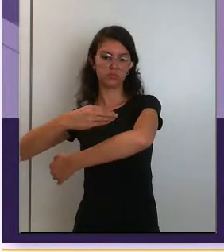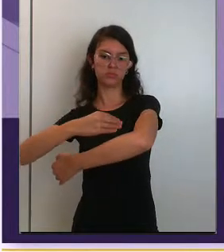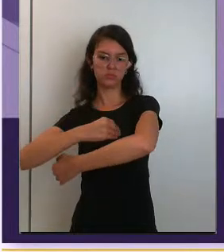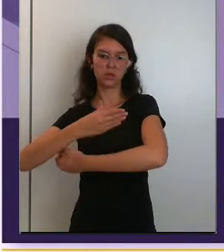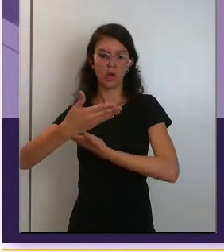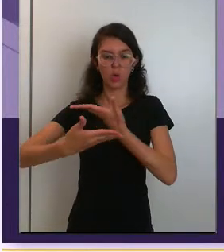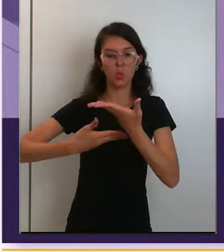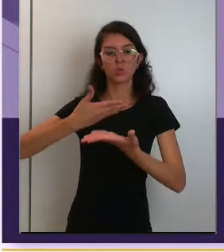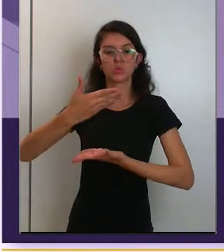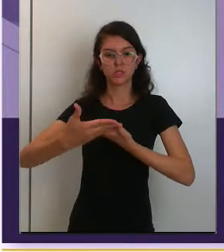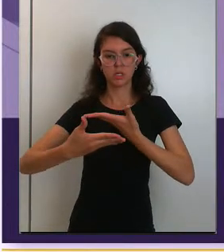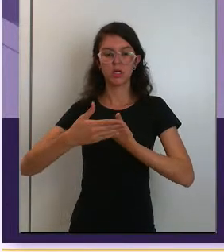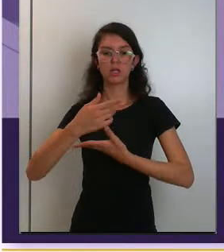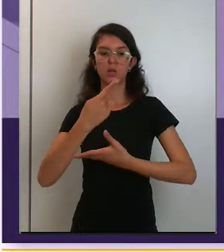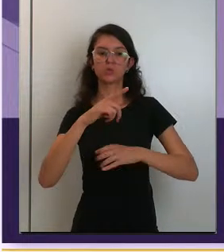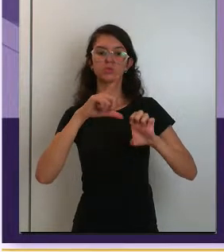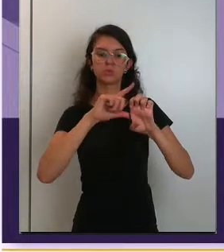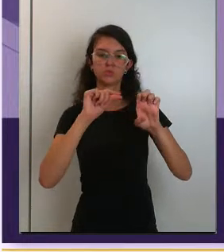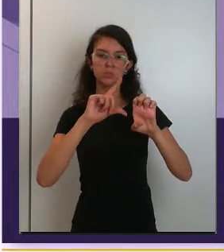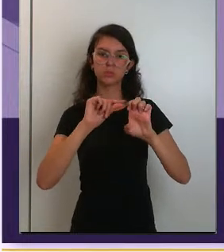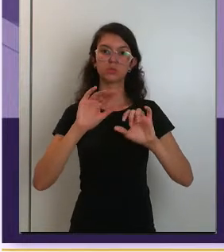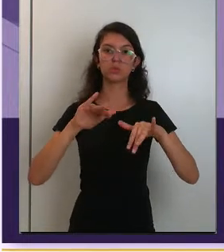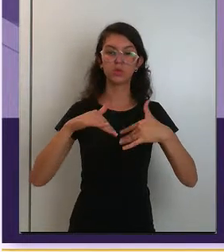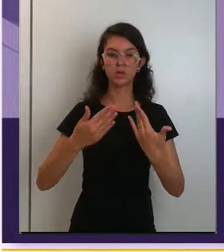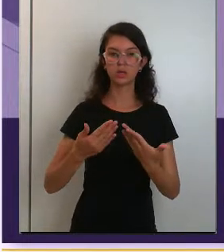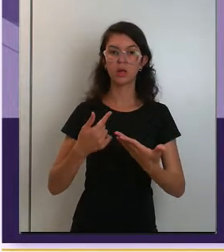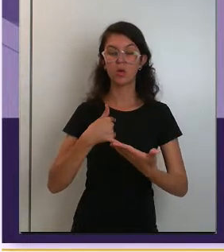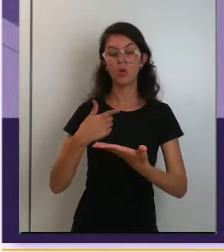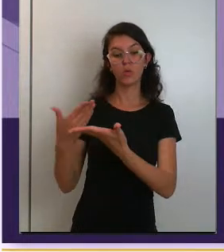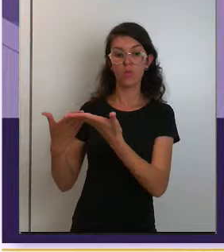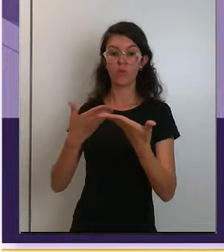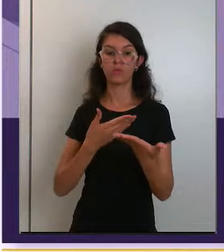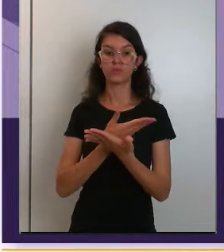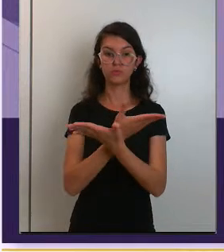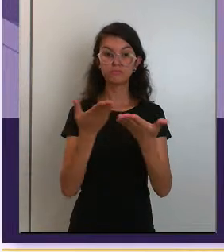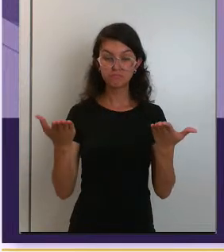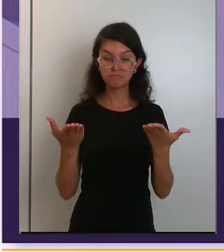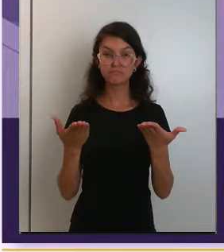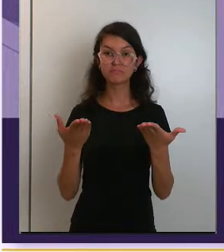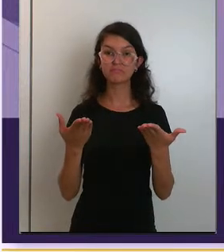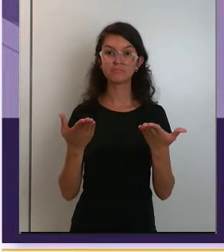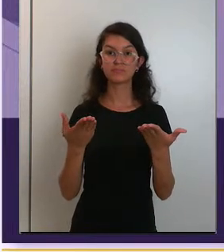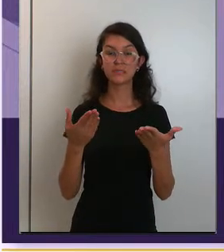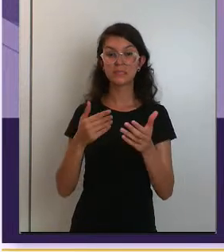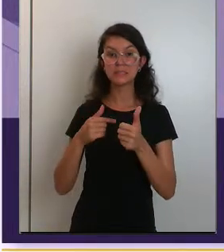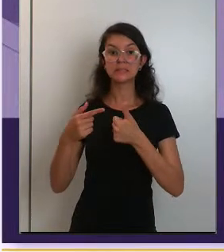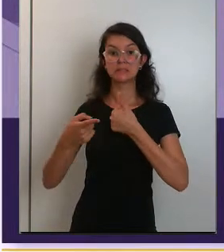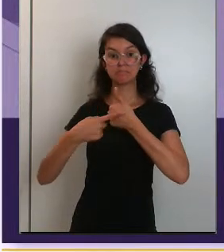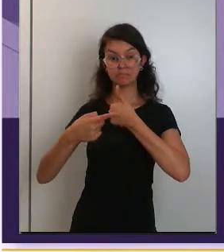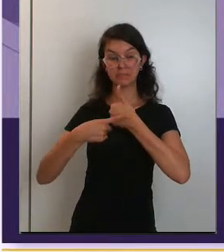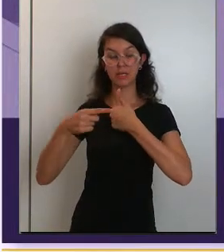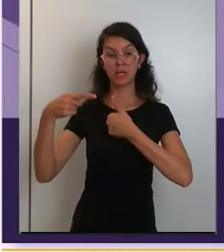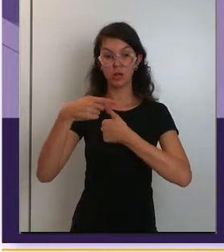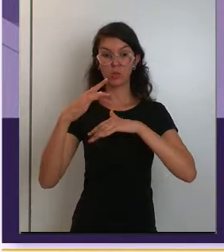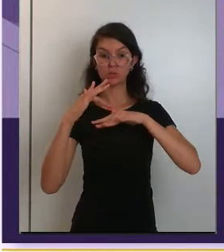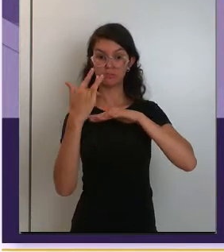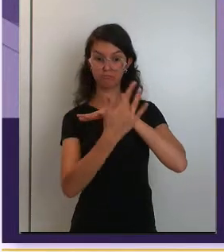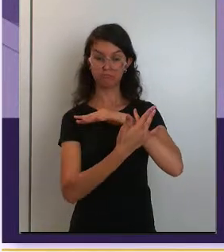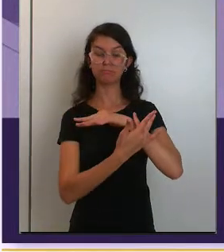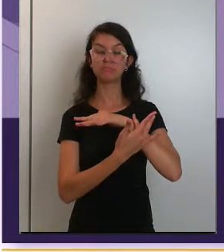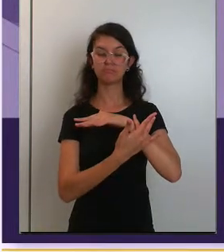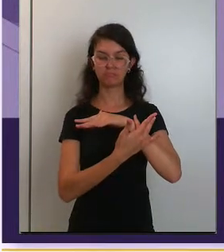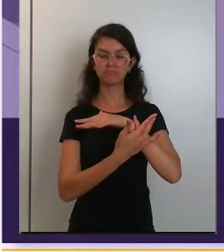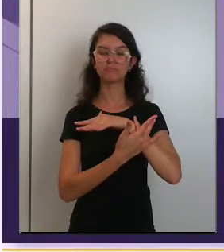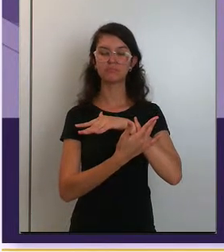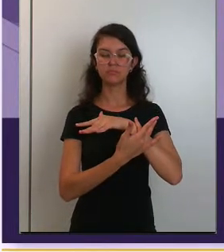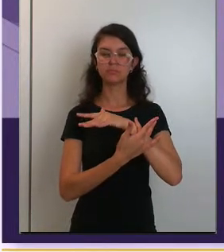respectivos empregadores, né? Então, convido vocês aí a seguirem a gente. O Observa Infância, ele está